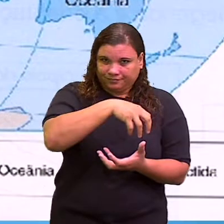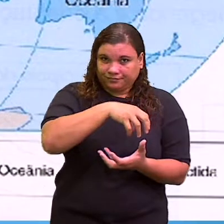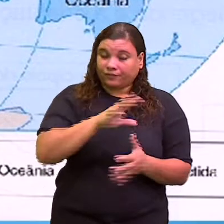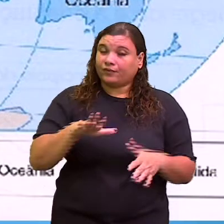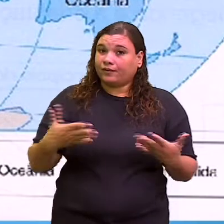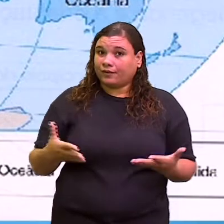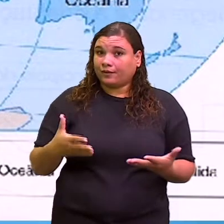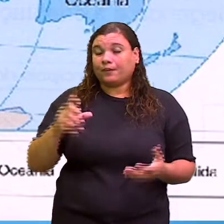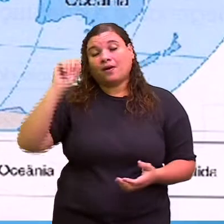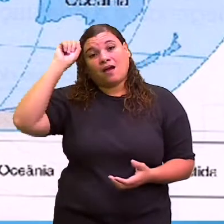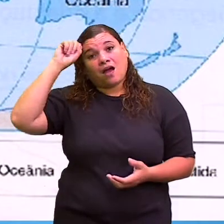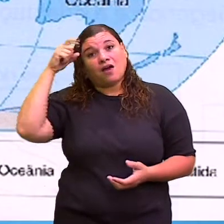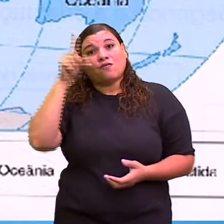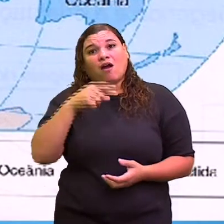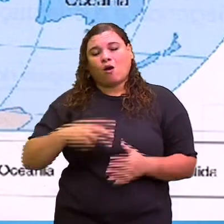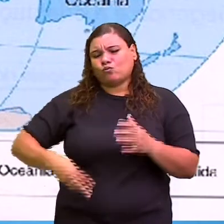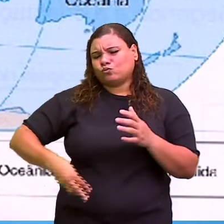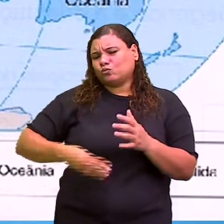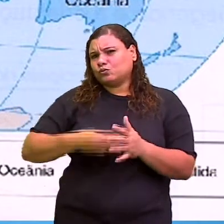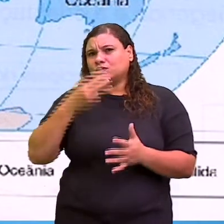maior, com